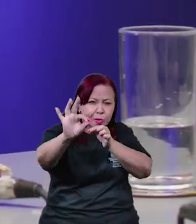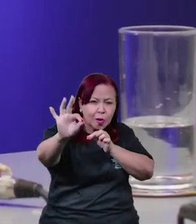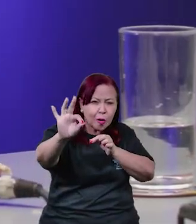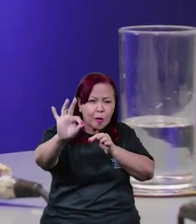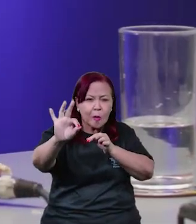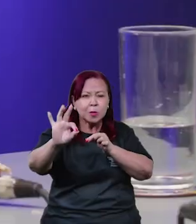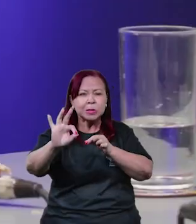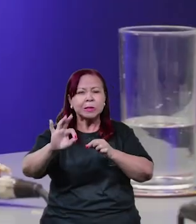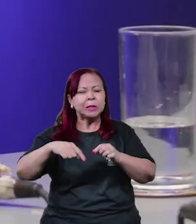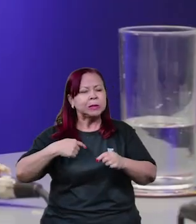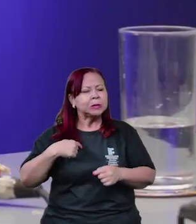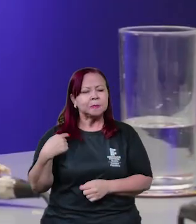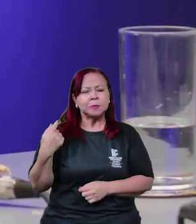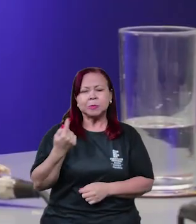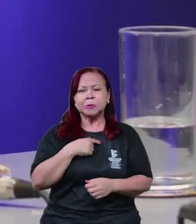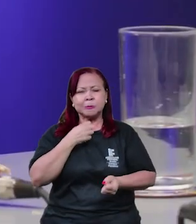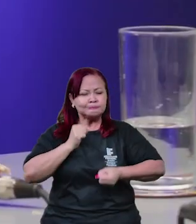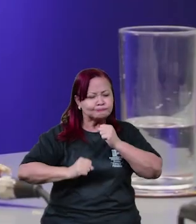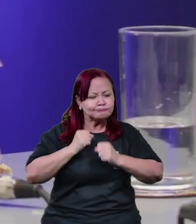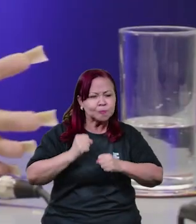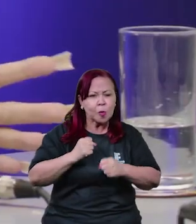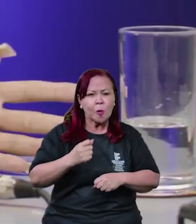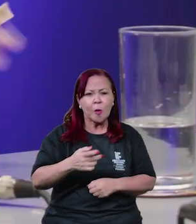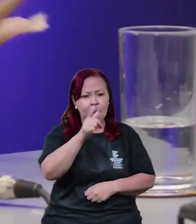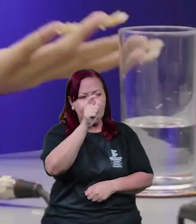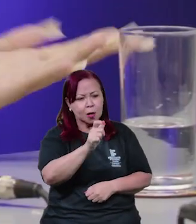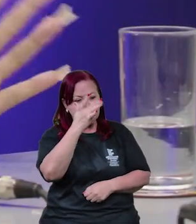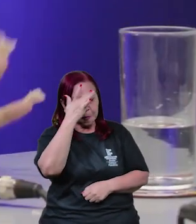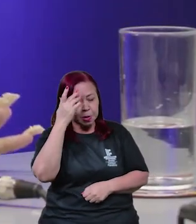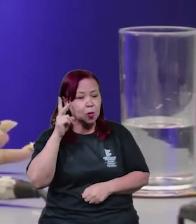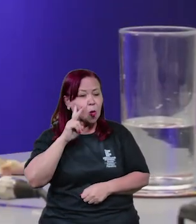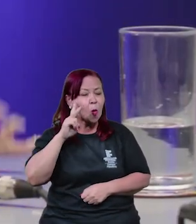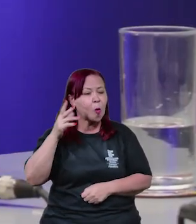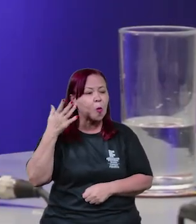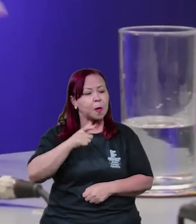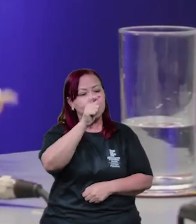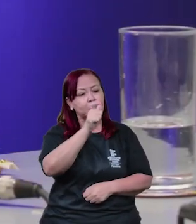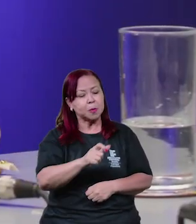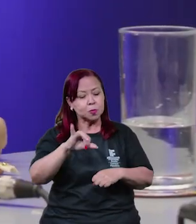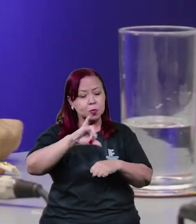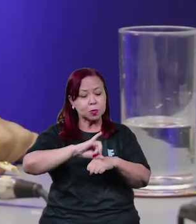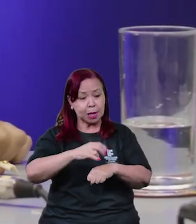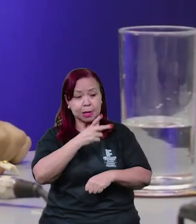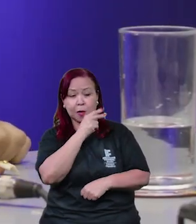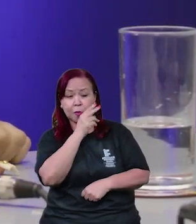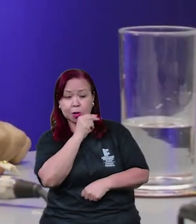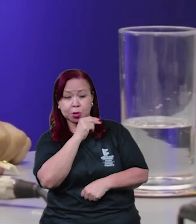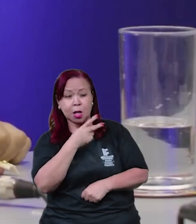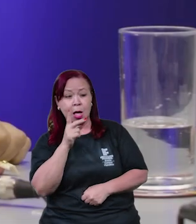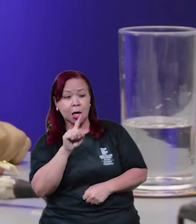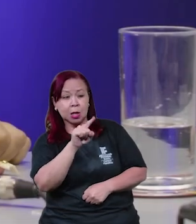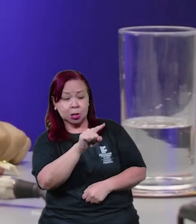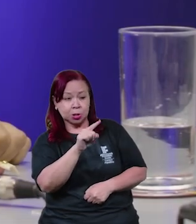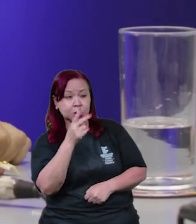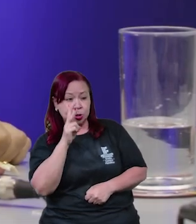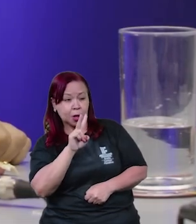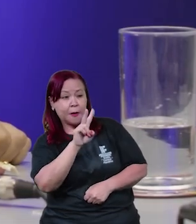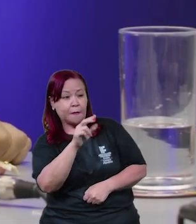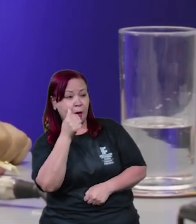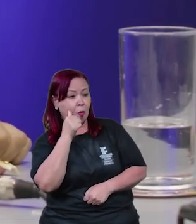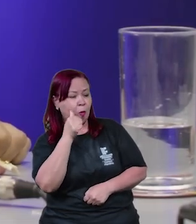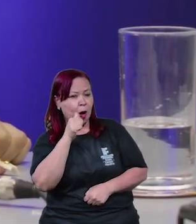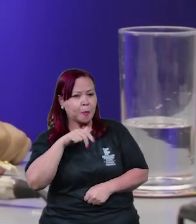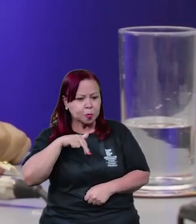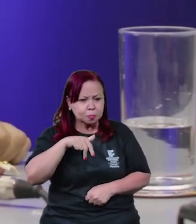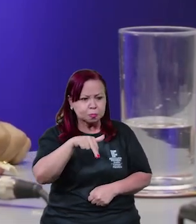quantas vezes a gente não correu atrás de pessoa? Eu lembro de uma vez, tipo, essa do centro de Taguatinga, a gente tava lá embaixo, a gente viu uma moça subindo. Eu